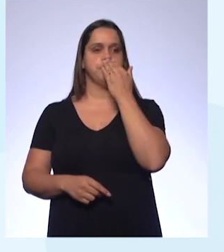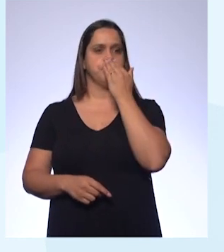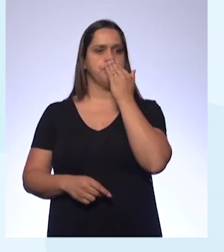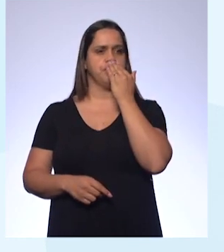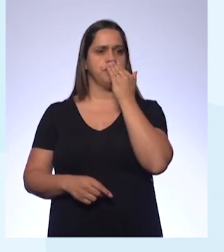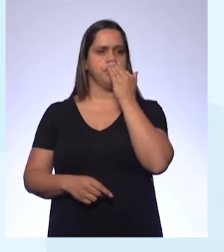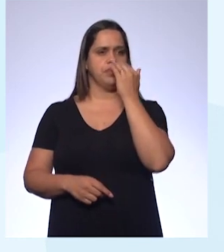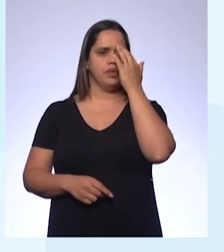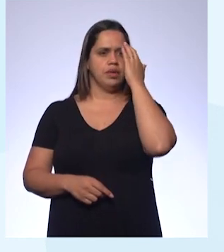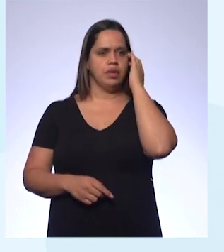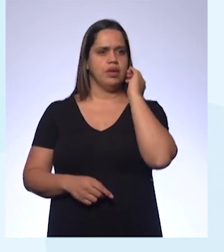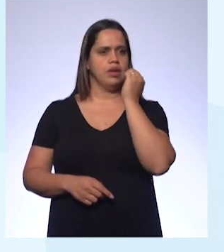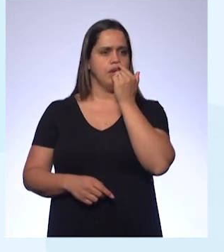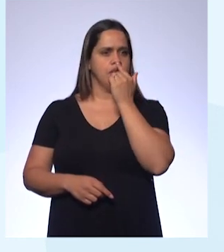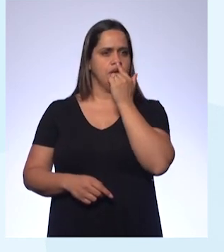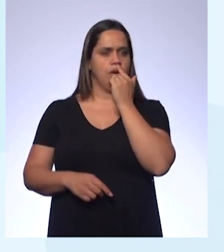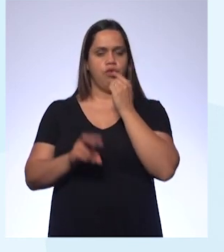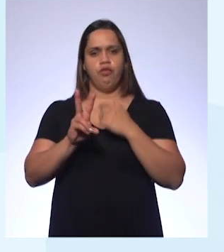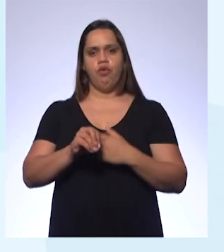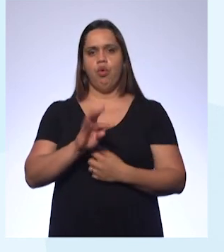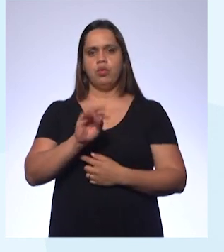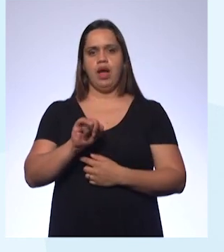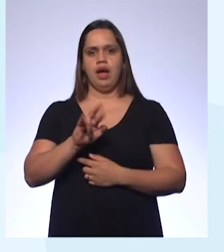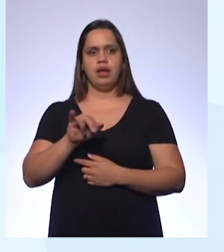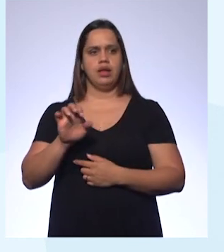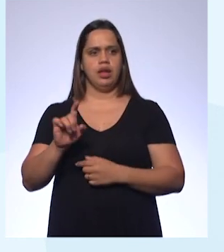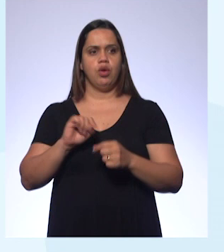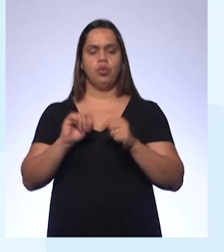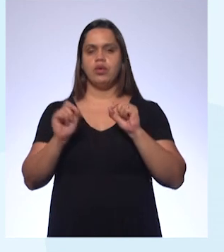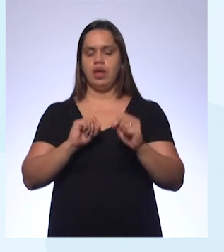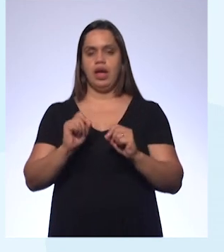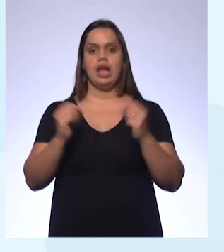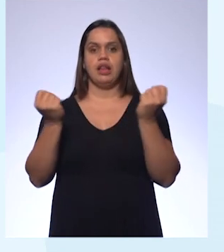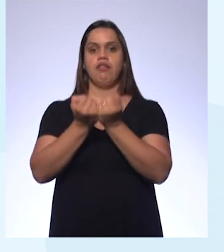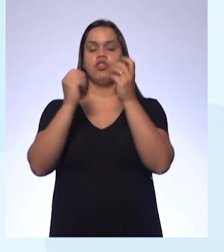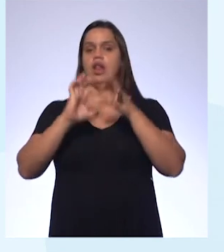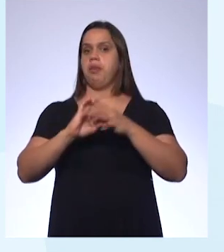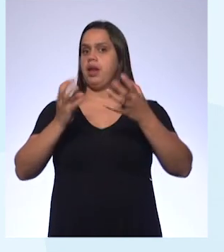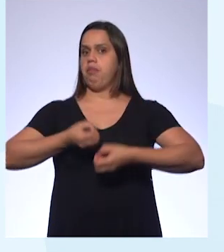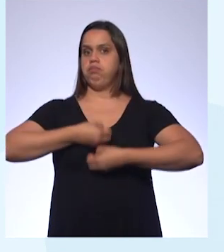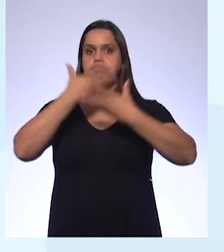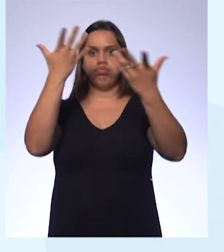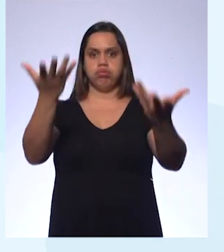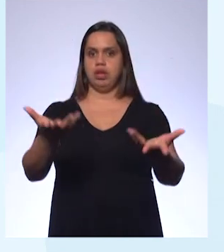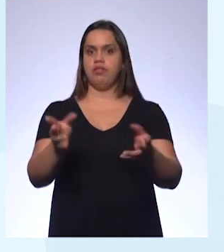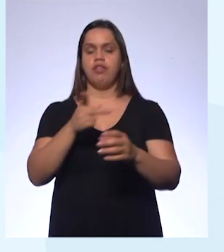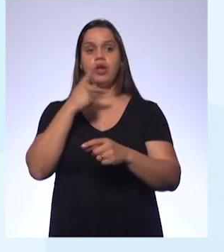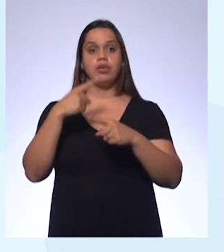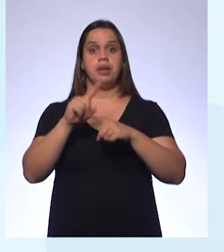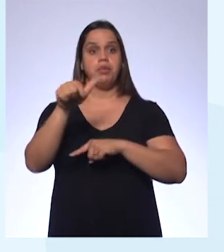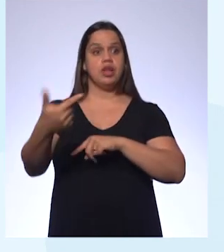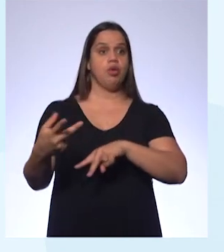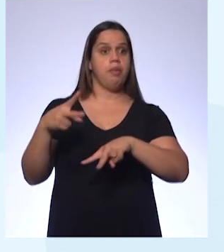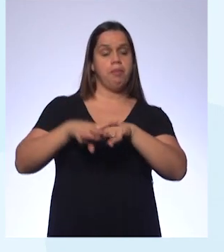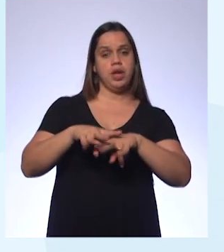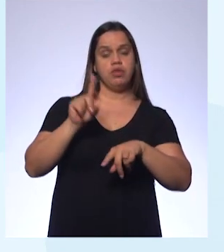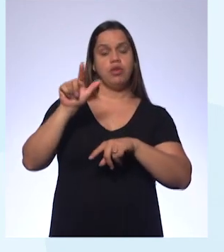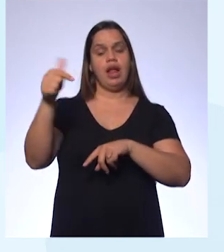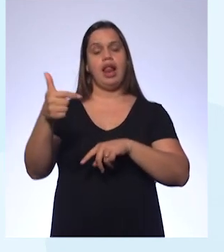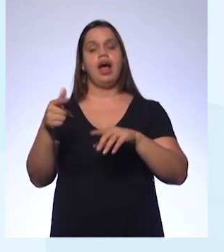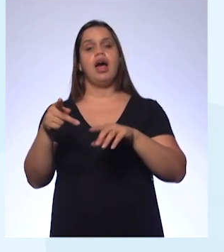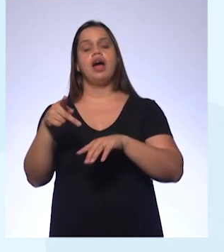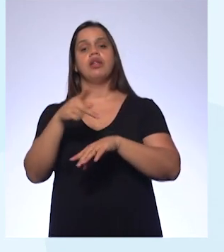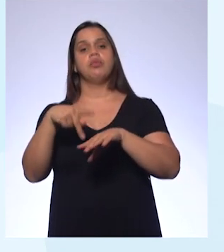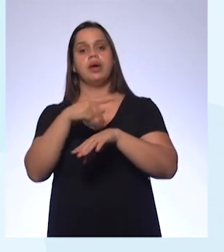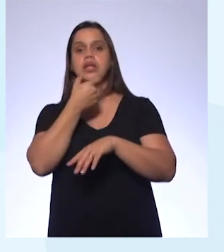liberdade de expressão. Ele, por várias vezes, foi preso até que ele se autoexilou na Inglaterra, a Inglaterra já sob